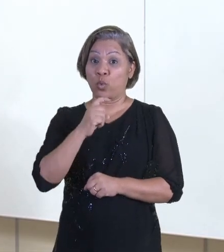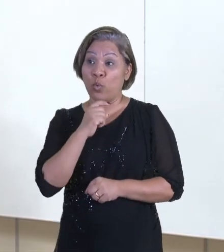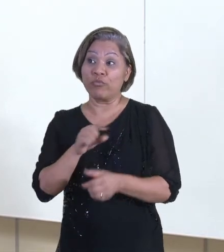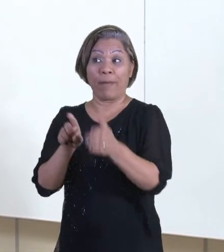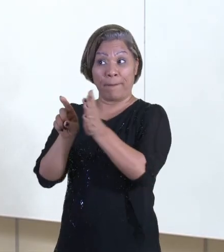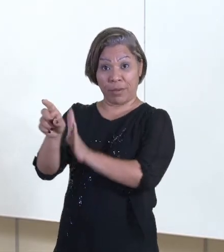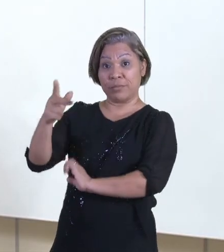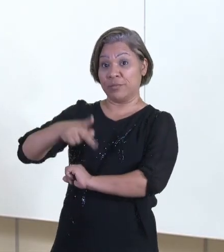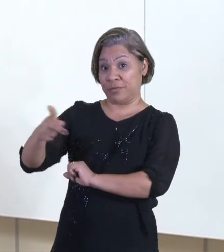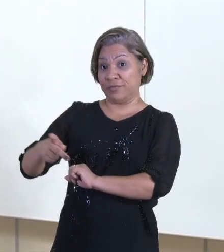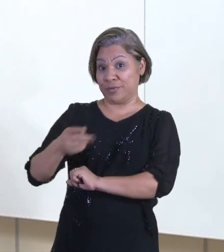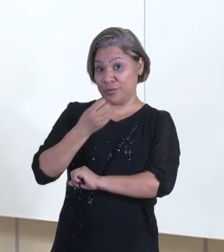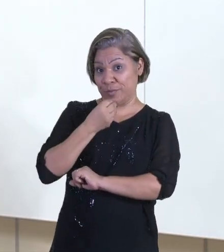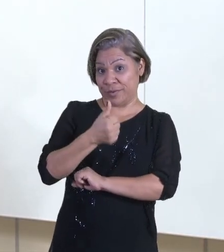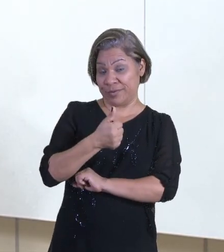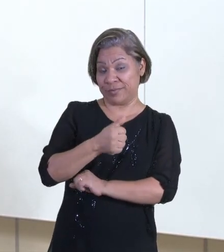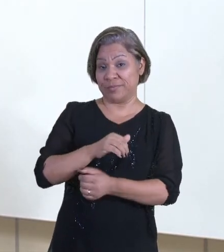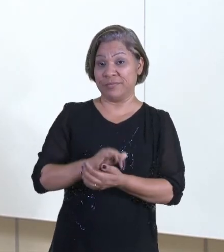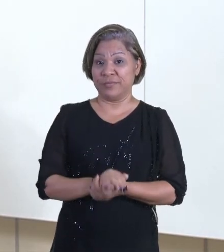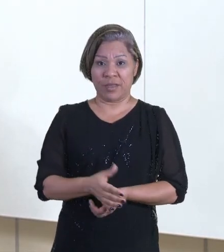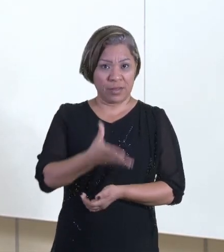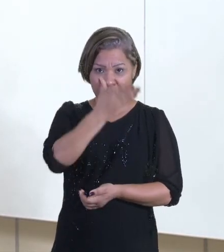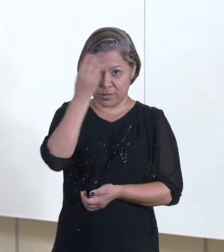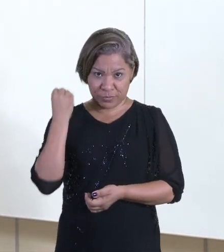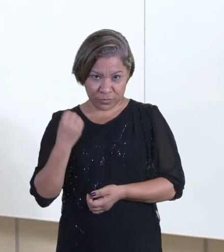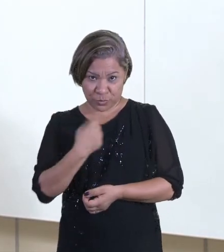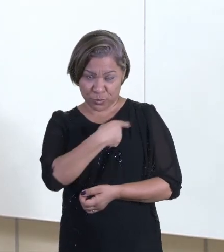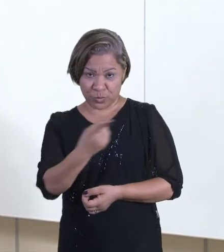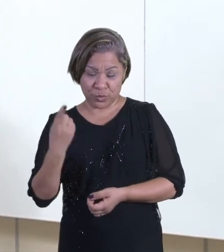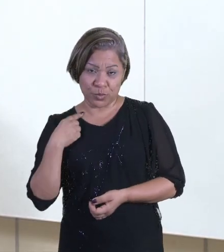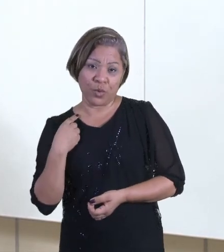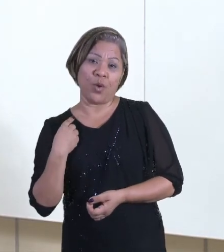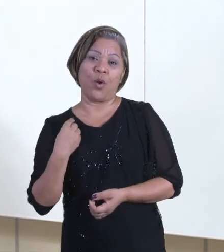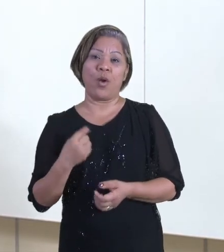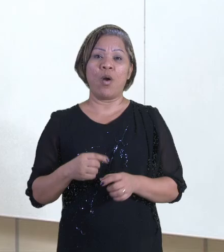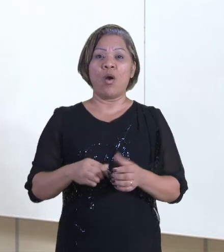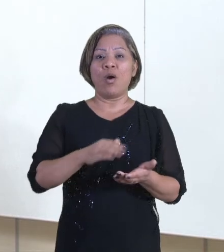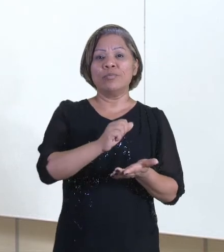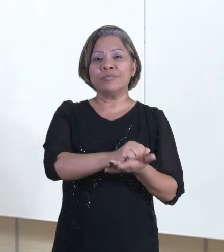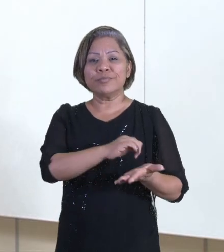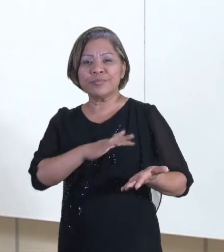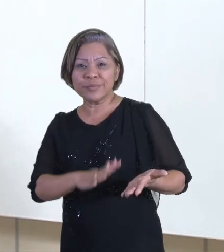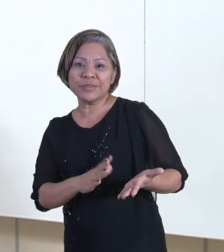bem? E não esqueça, o nosso material está disponível na plataforma